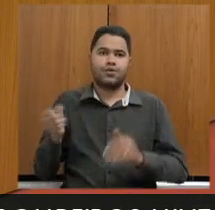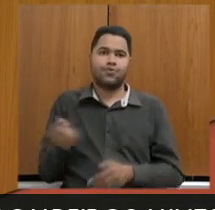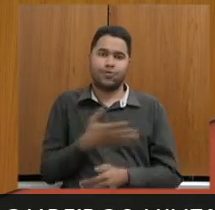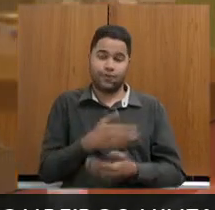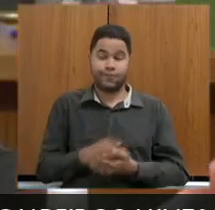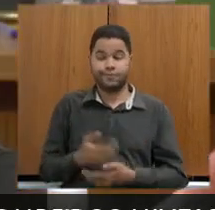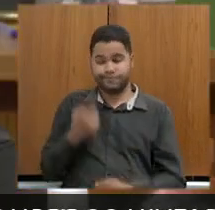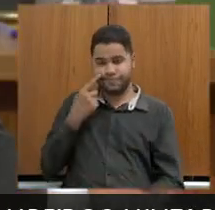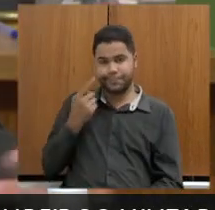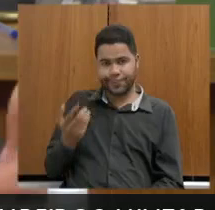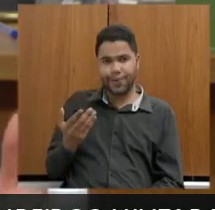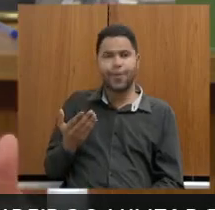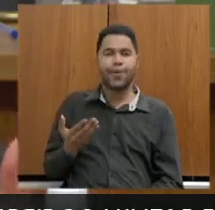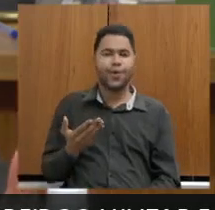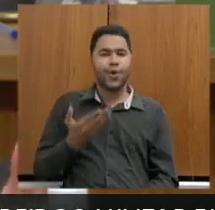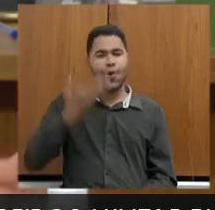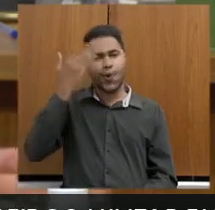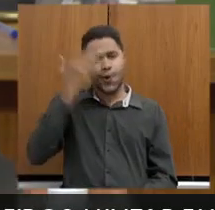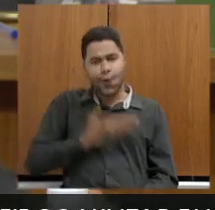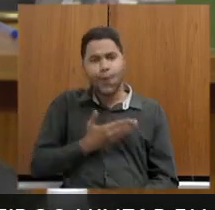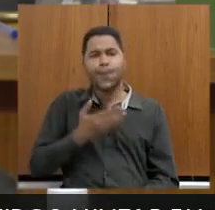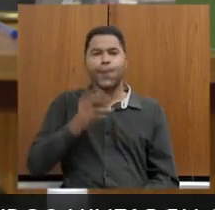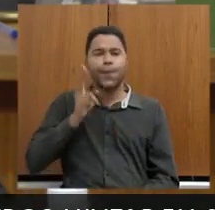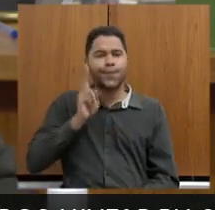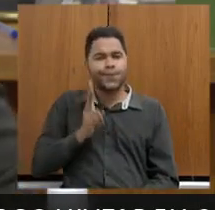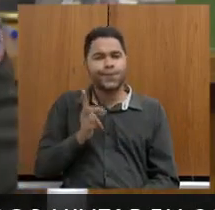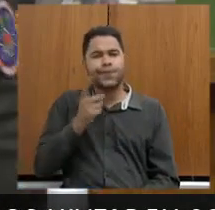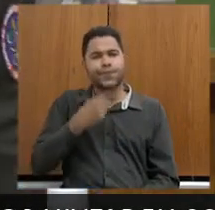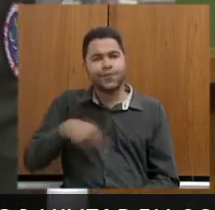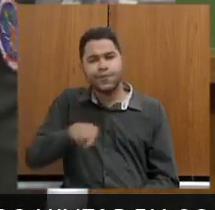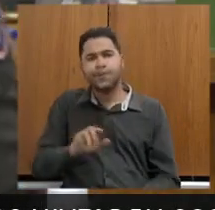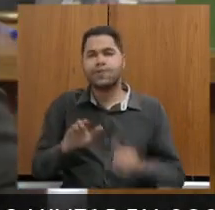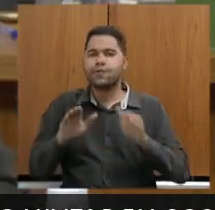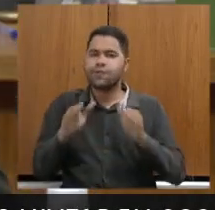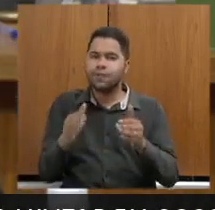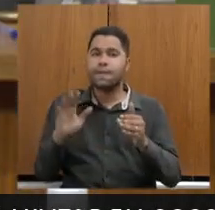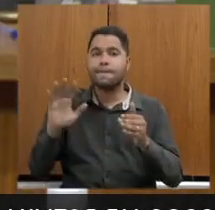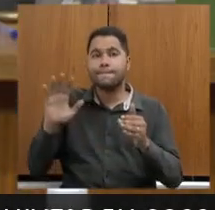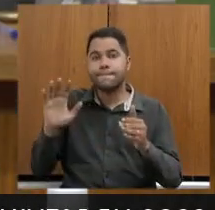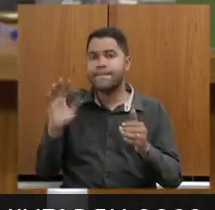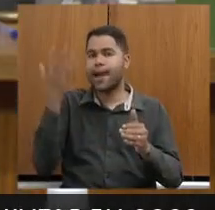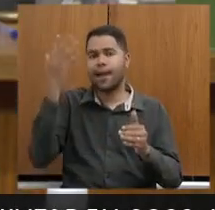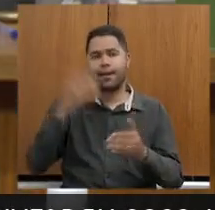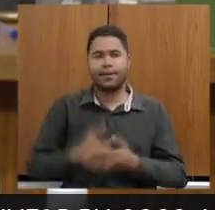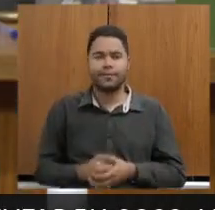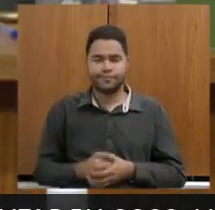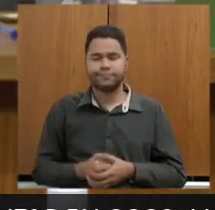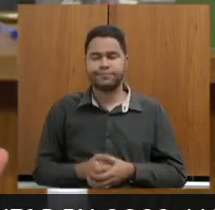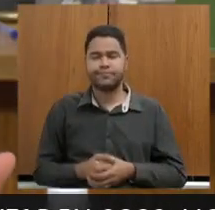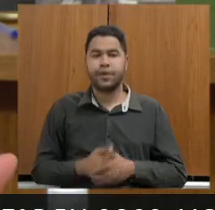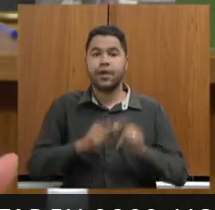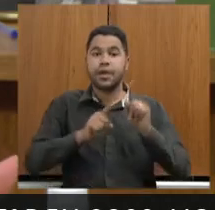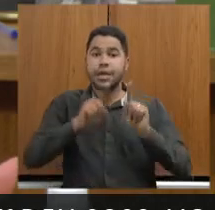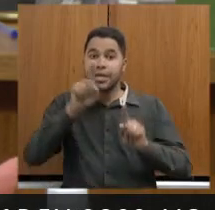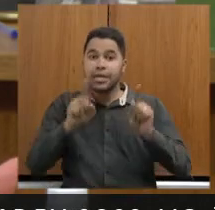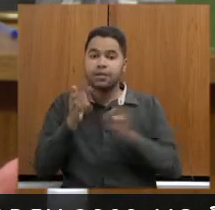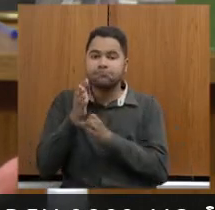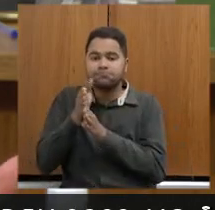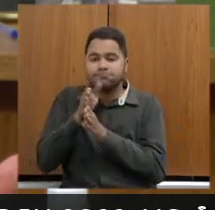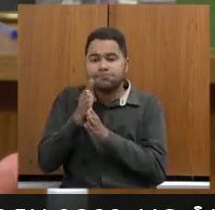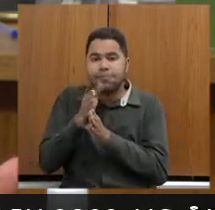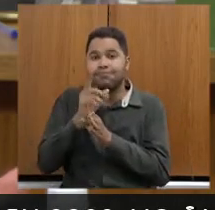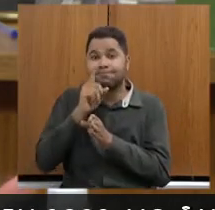comprova que nós estamos sempre olhando essa situação do índice de vulnerabilidade